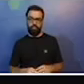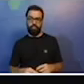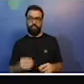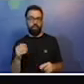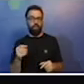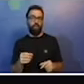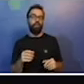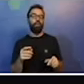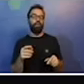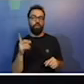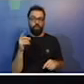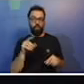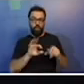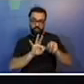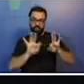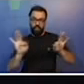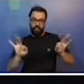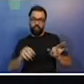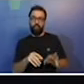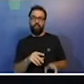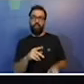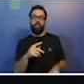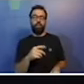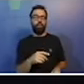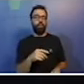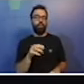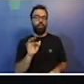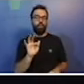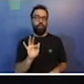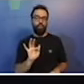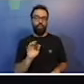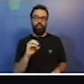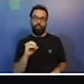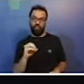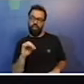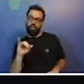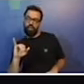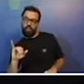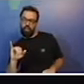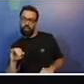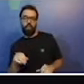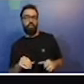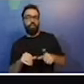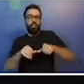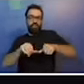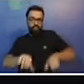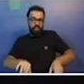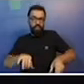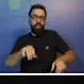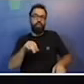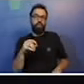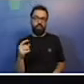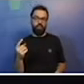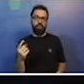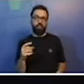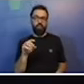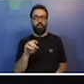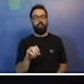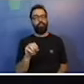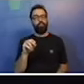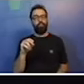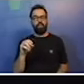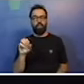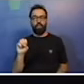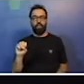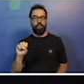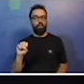foi, porque já aconteceu, ok? Então, ele fica no singular,